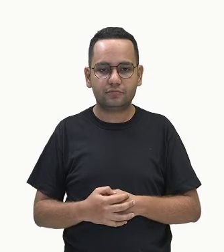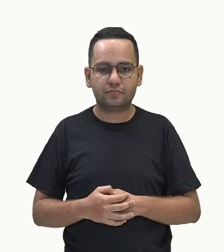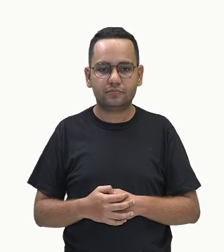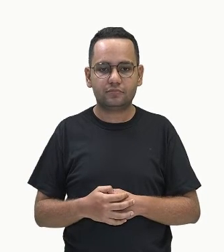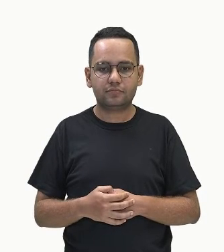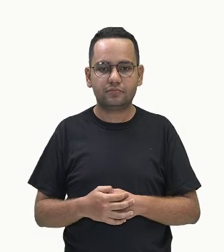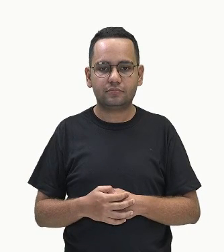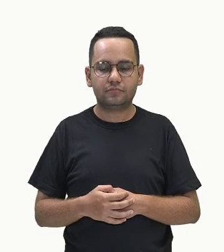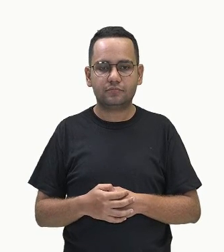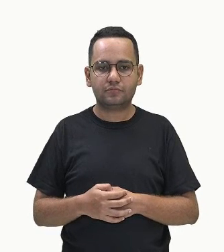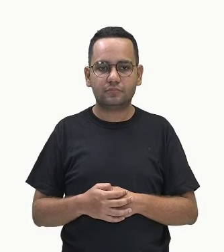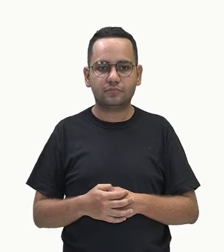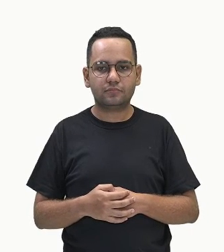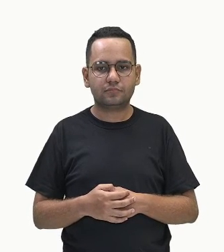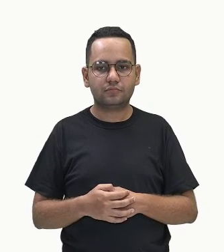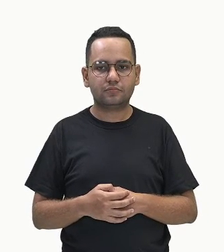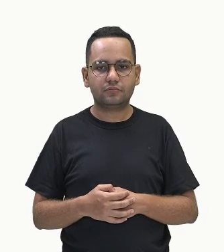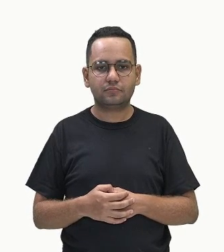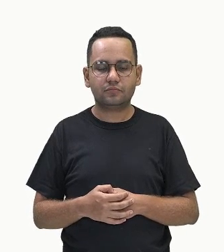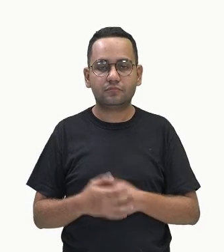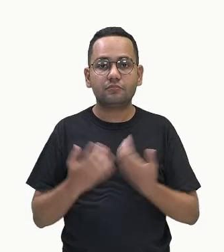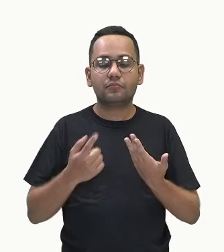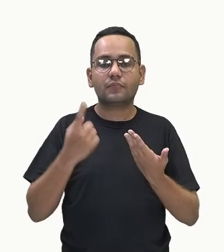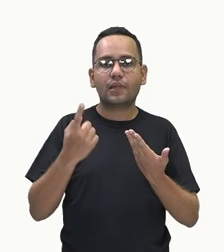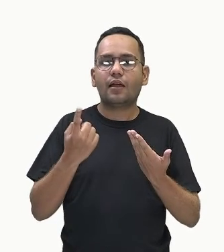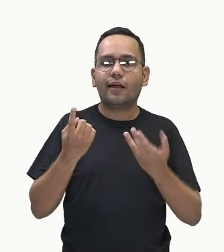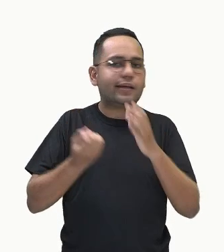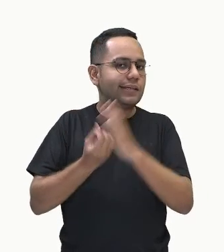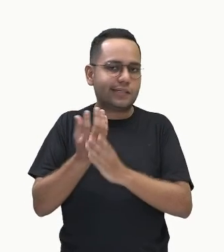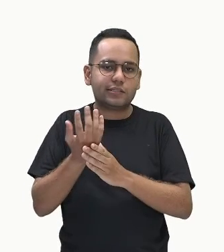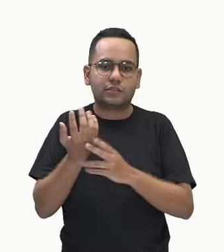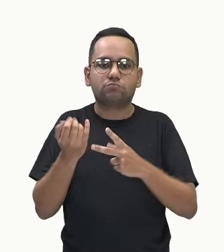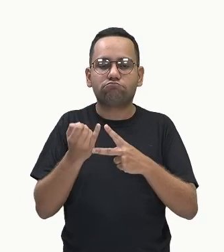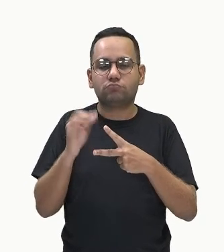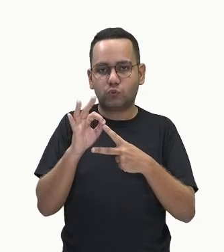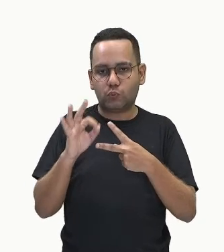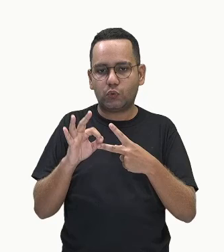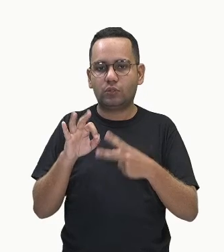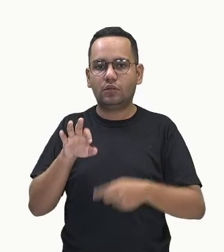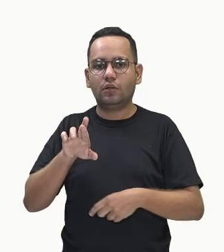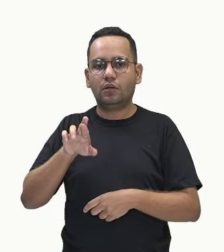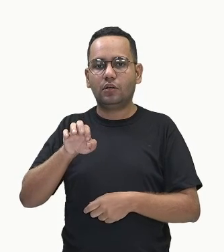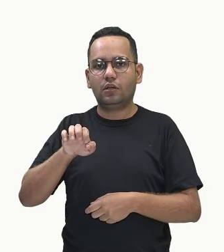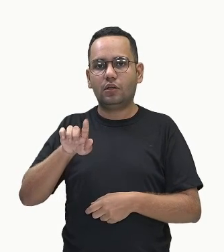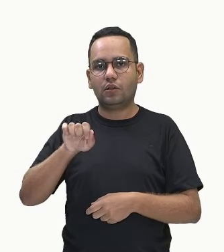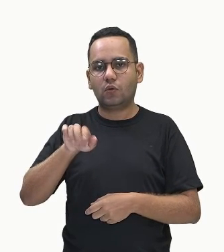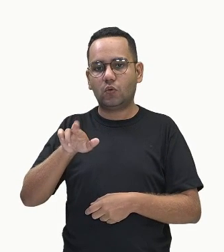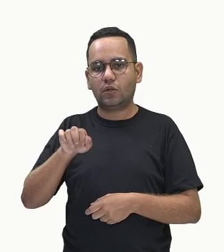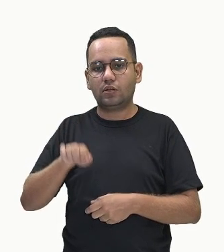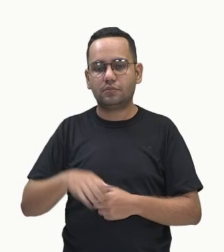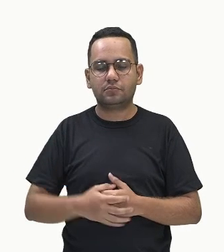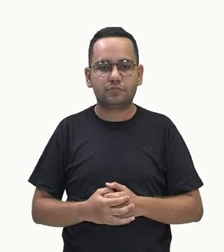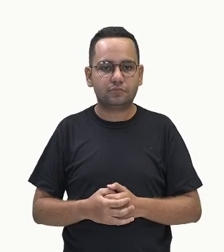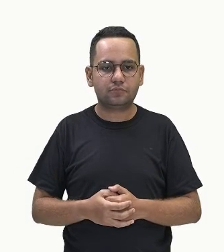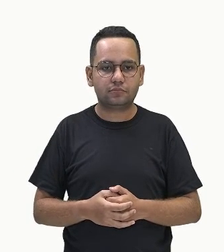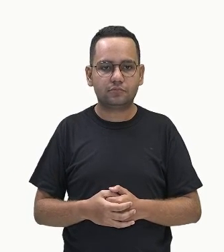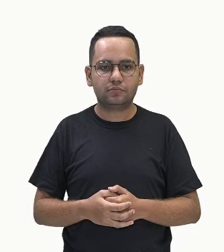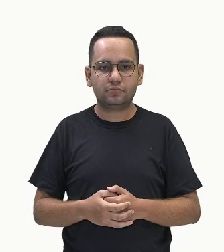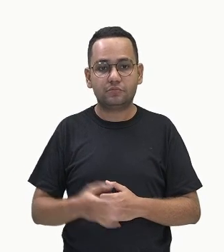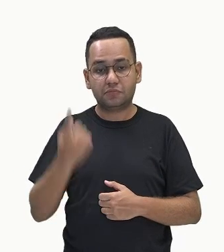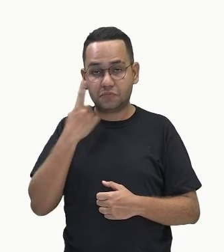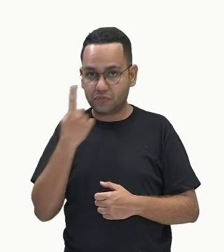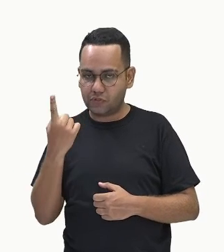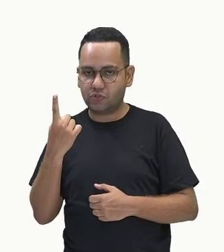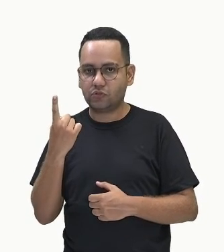sobre a ideia, tá, de um polígono regular. Nós temos, então, o desenho, tá? A ideia geométrica,